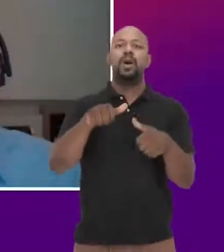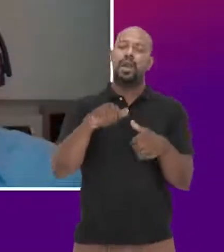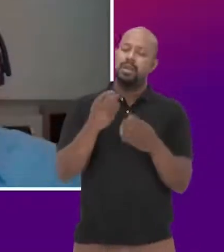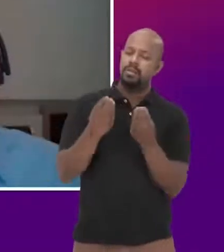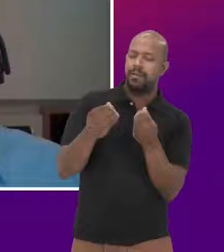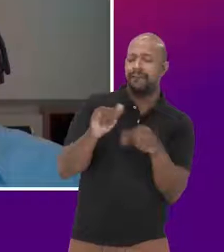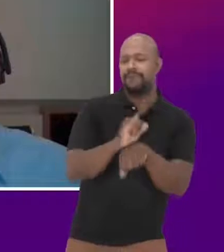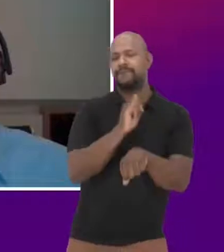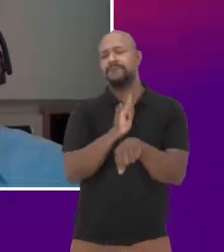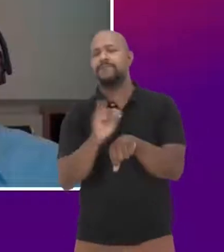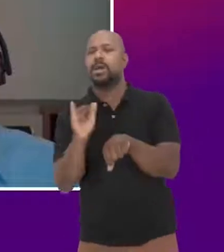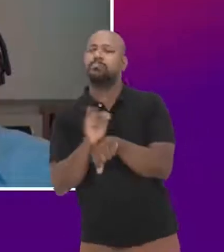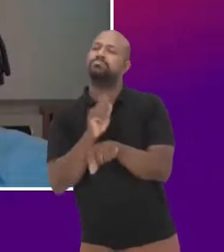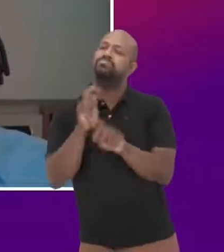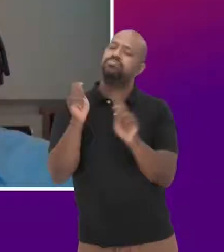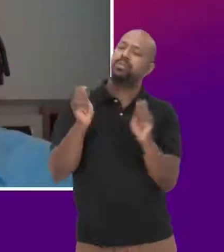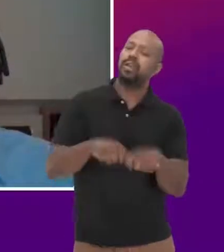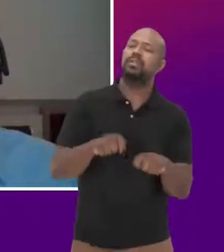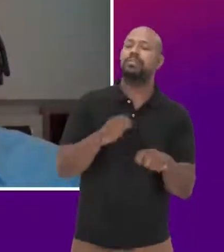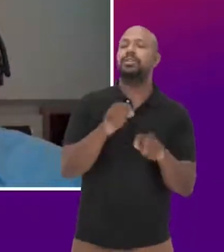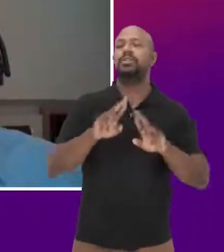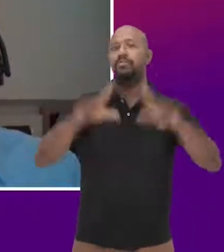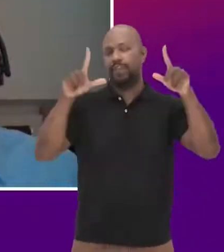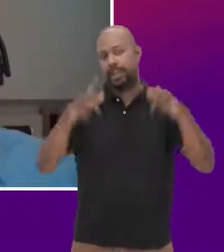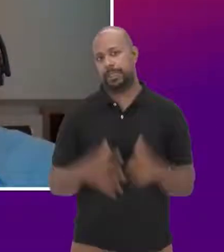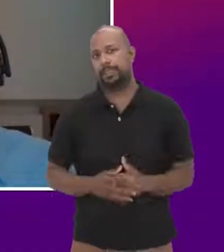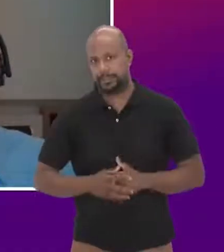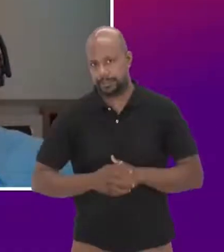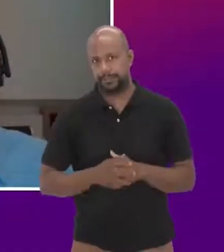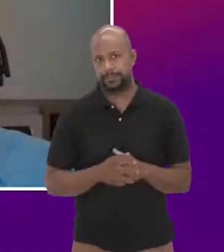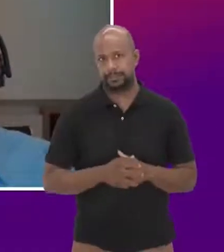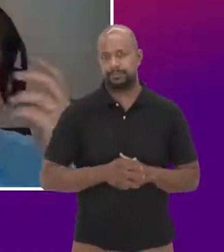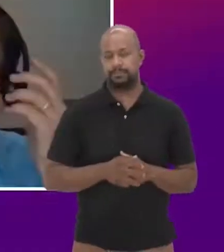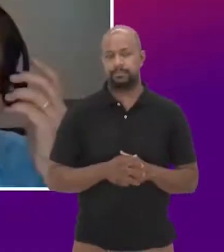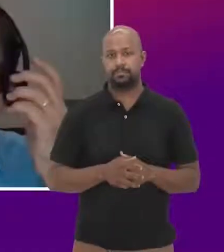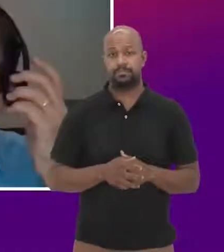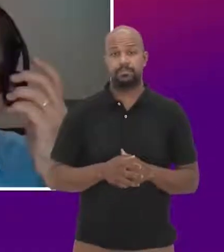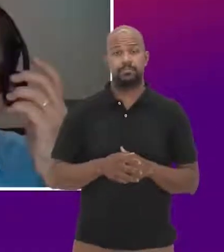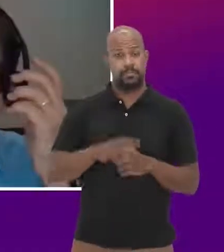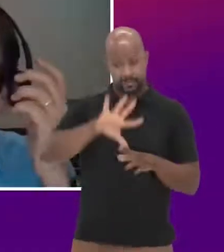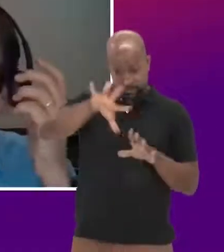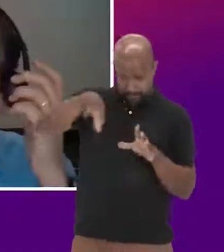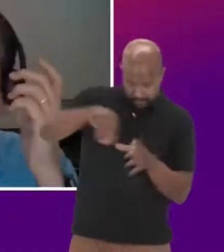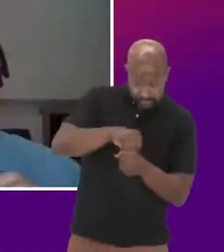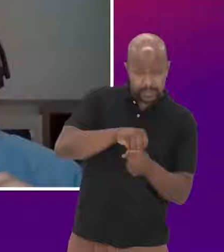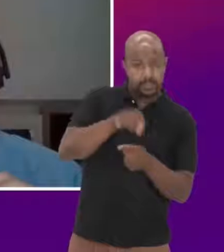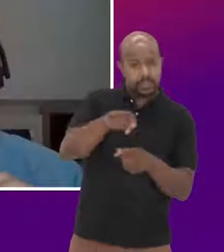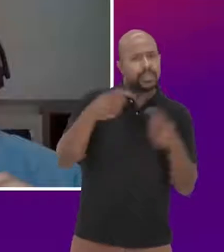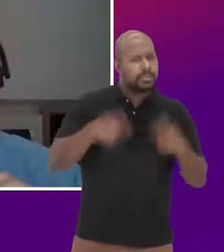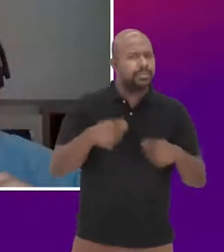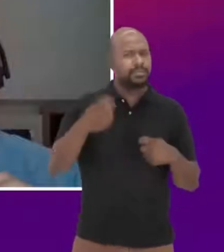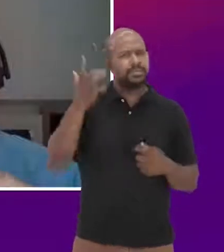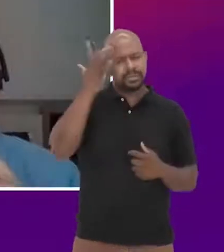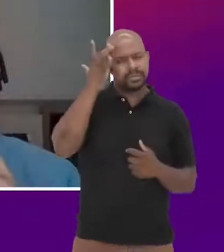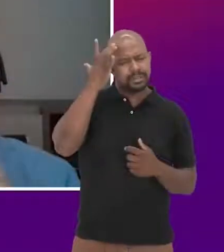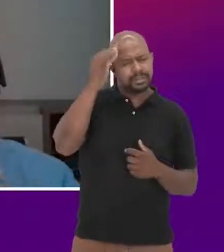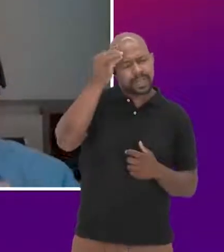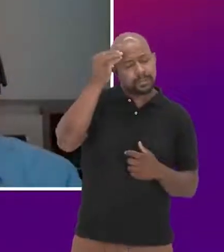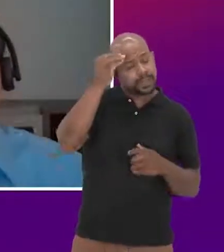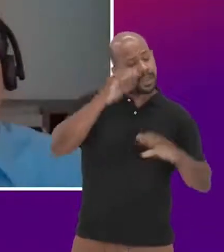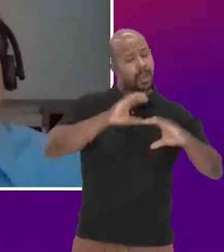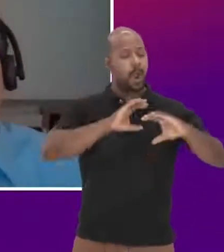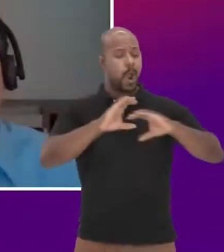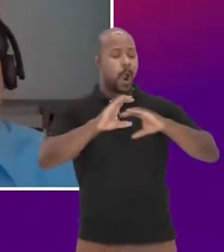contornos e possibilidades diferentes. Dentro disso, é preciso saber